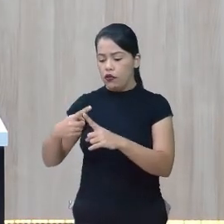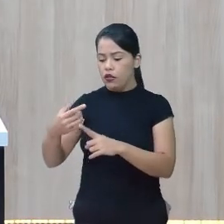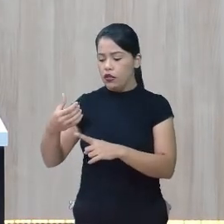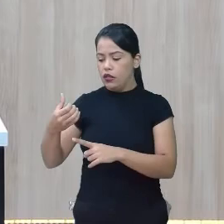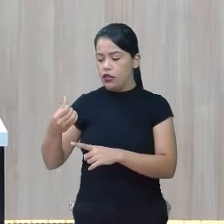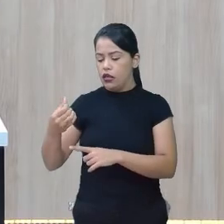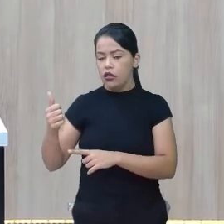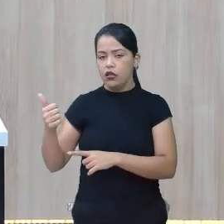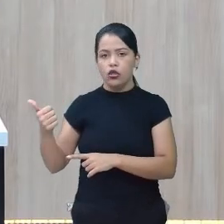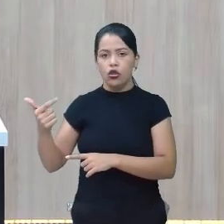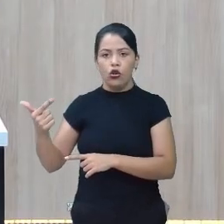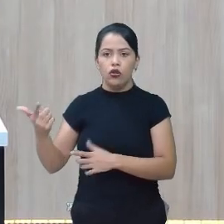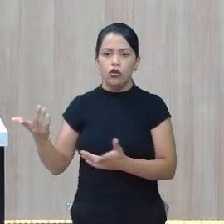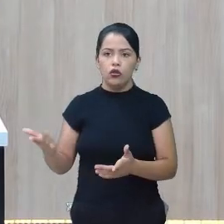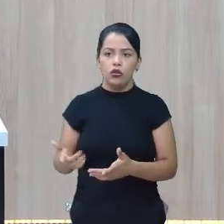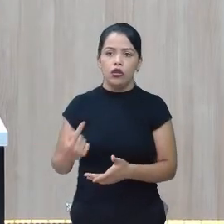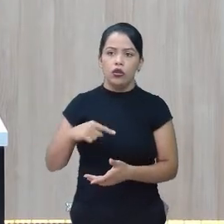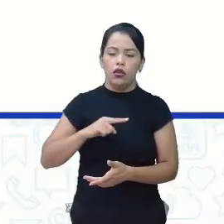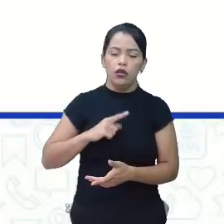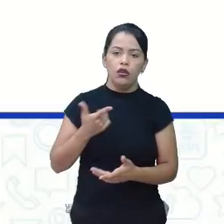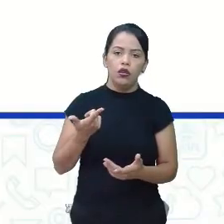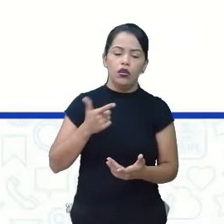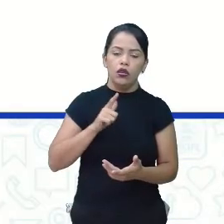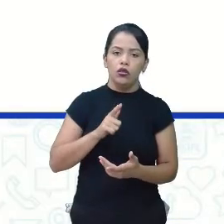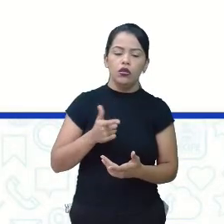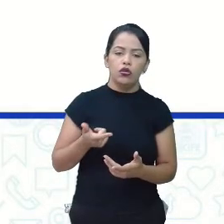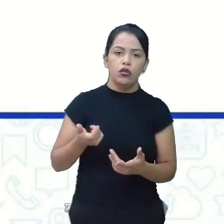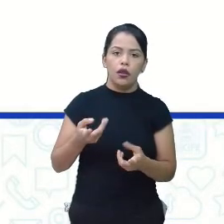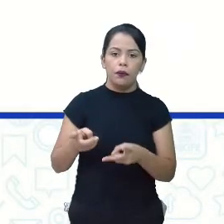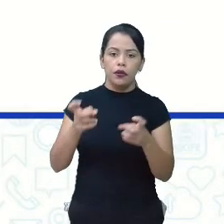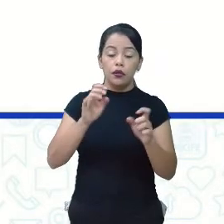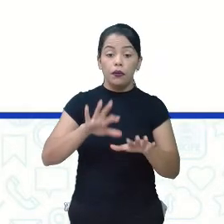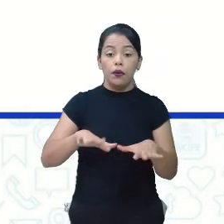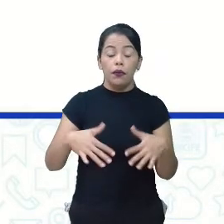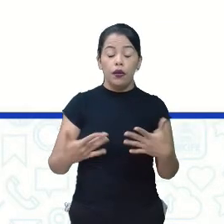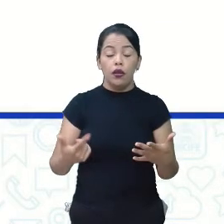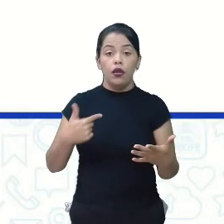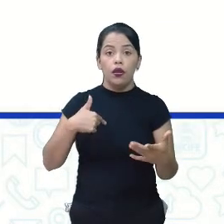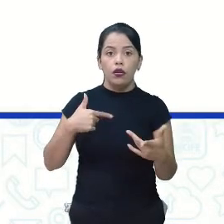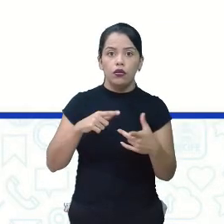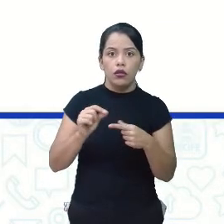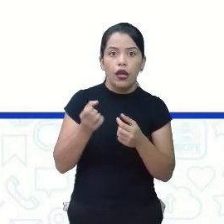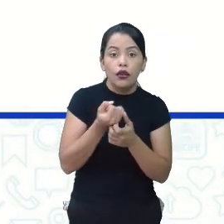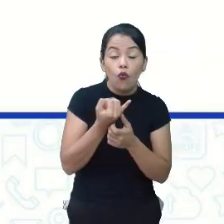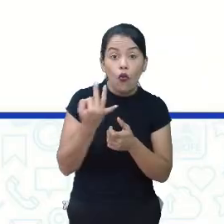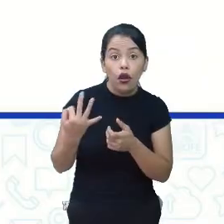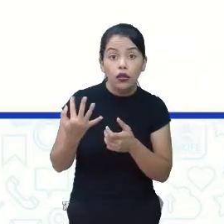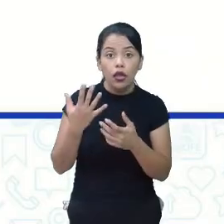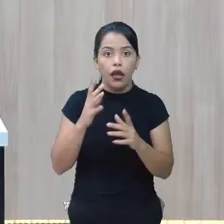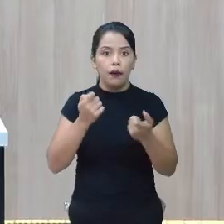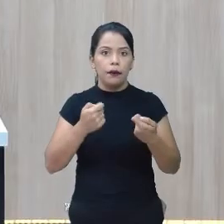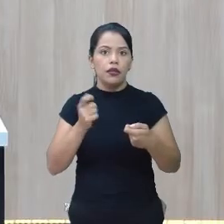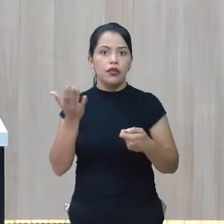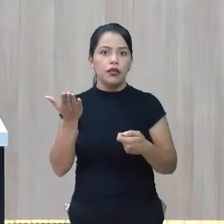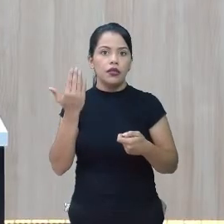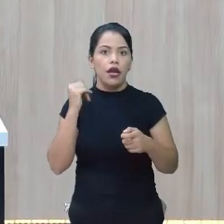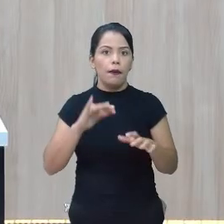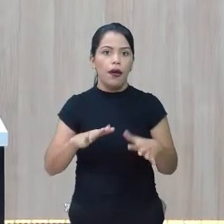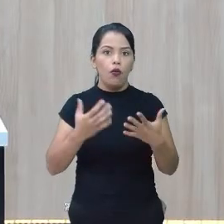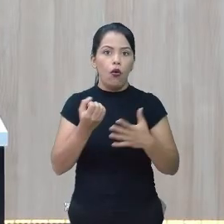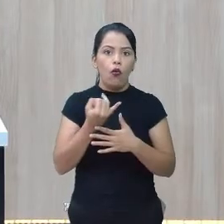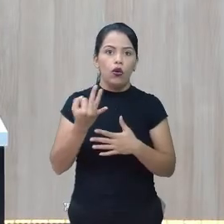no total. E aí a gente percebe que para que eu saiba essa quantidade, basta eu saber a quantidade de cada uma